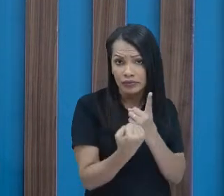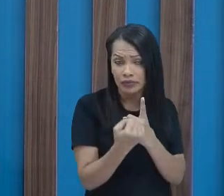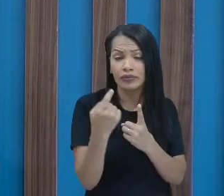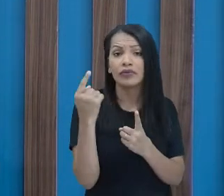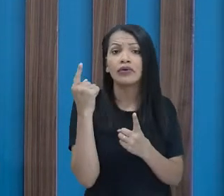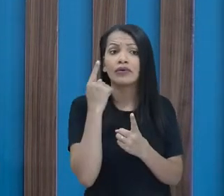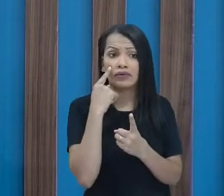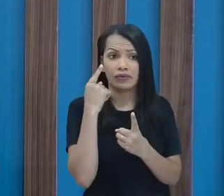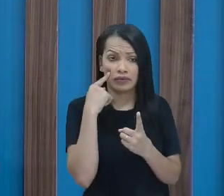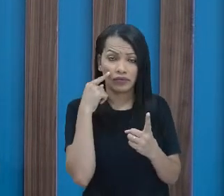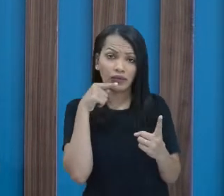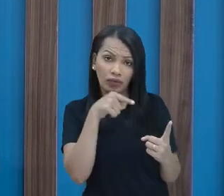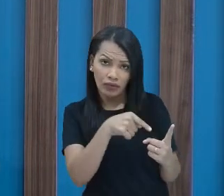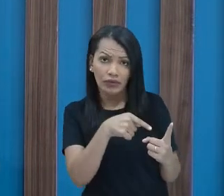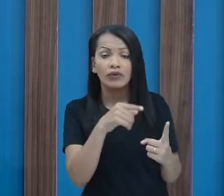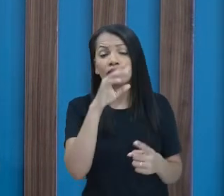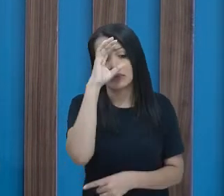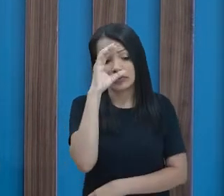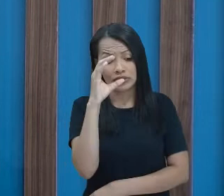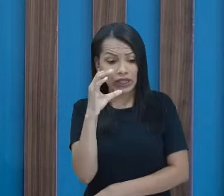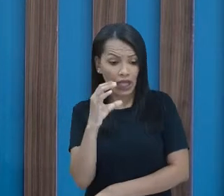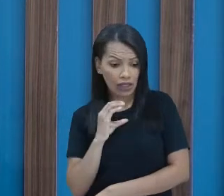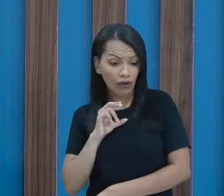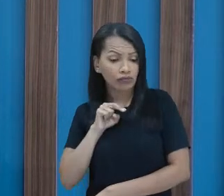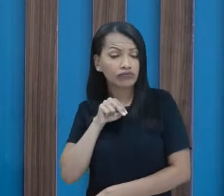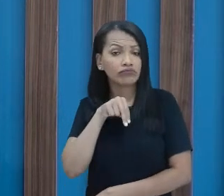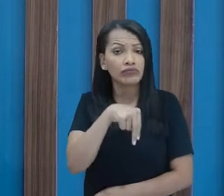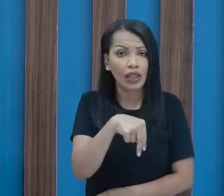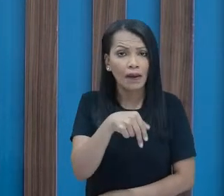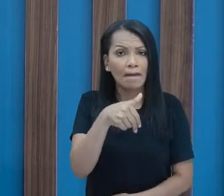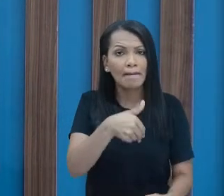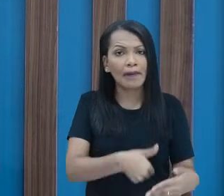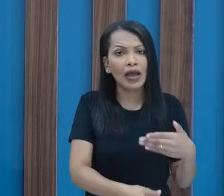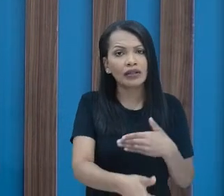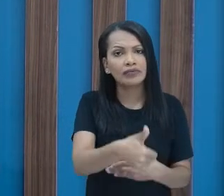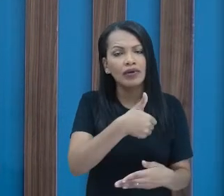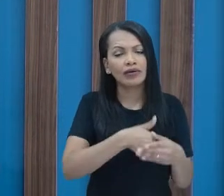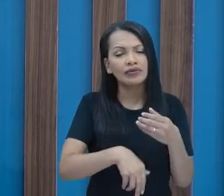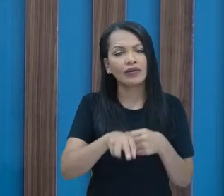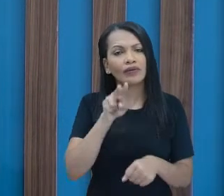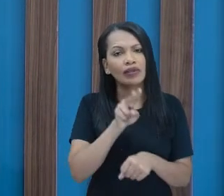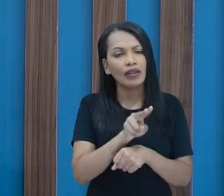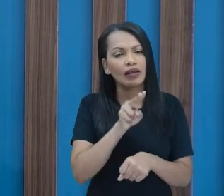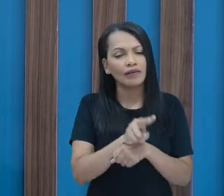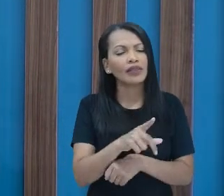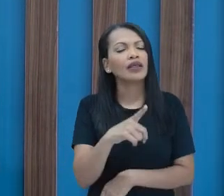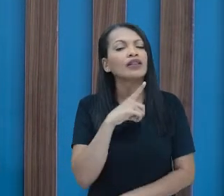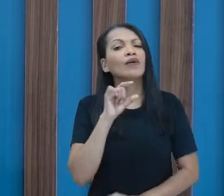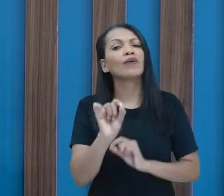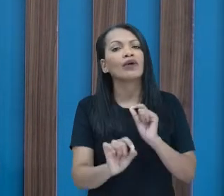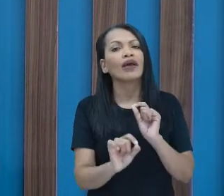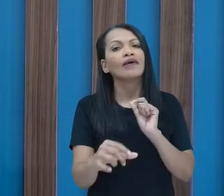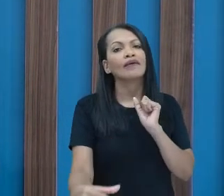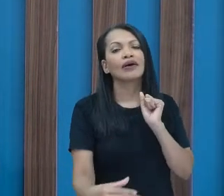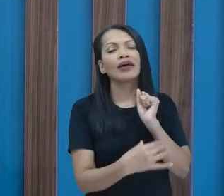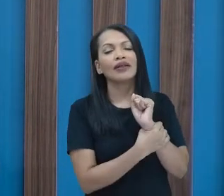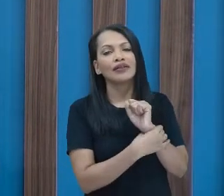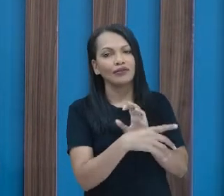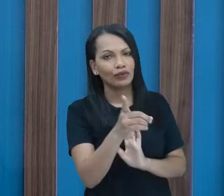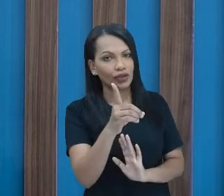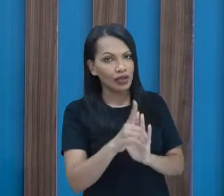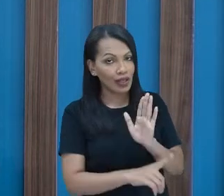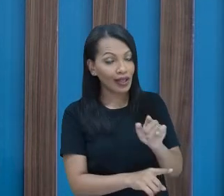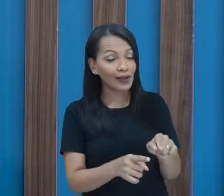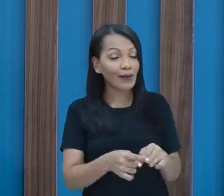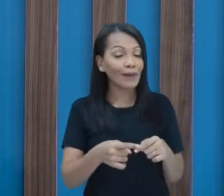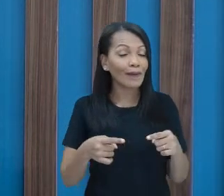entra a figura do cidadão. Exatamente. A gente ter os nossos direitos assistidos, né? A gente ter direito